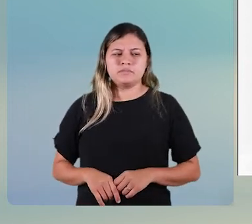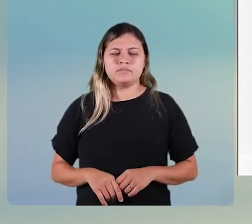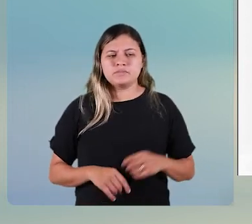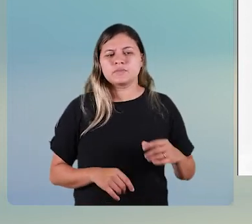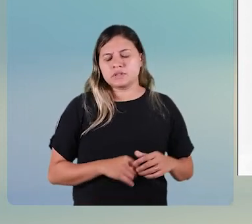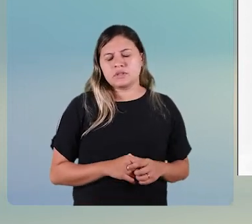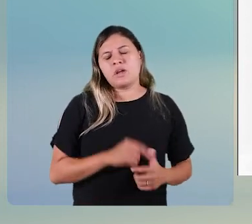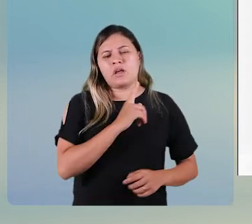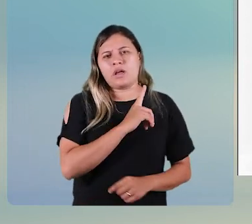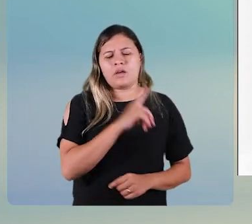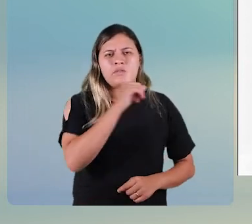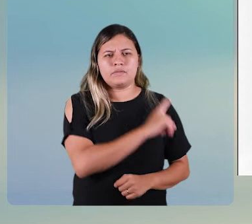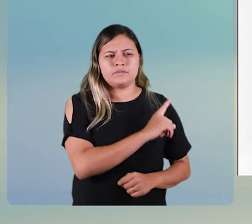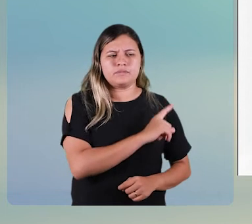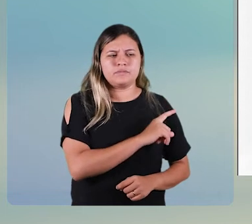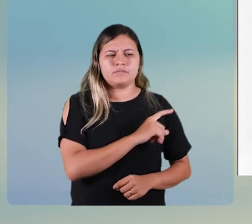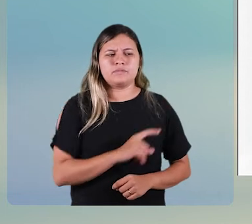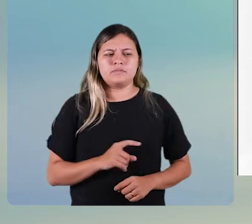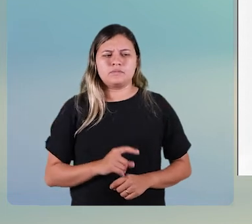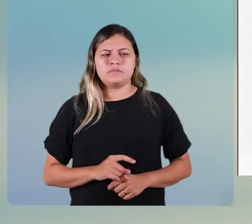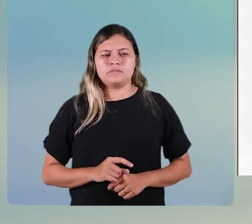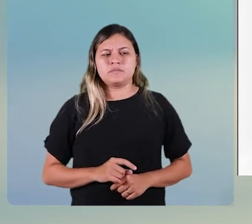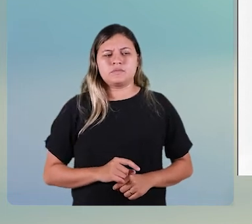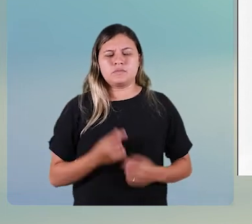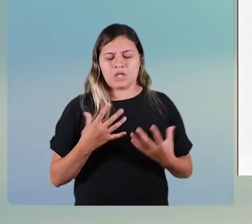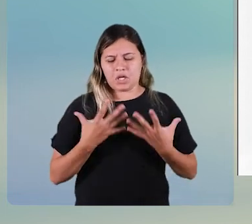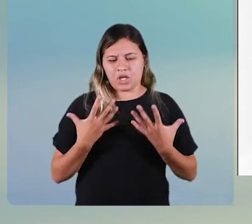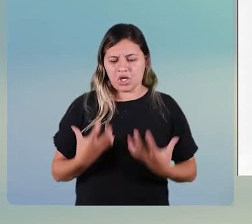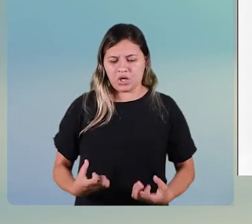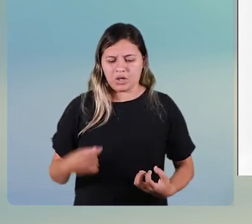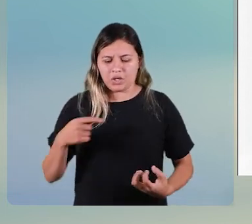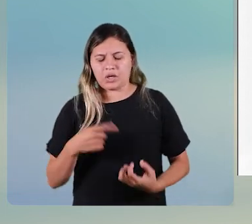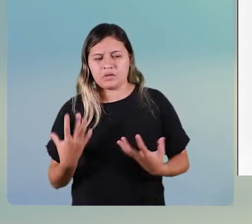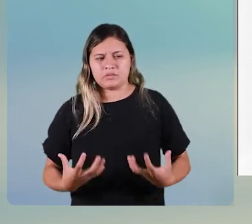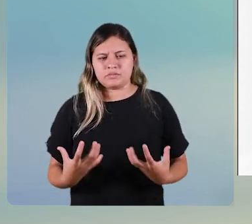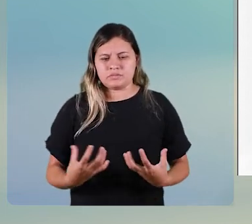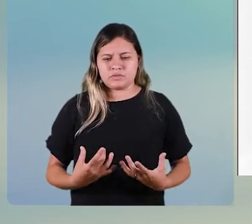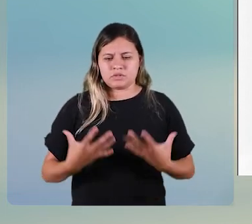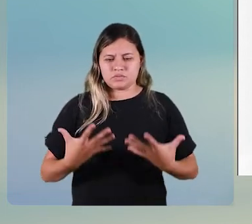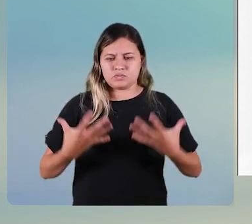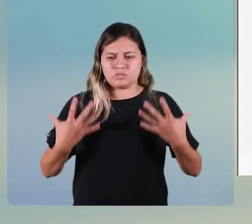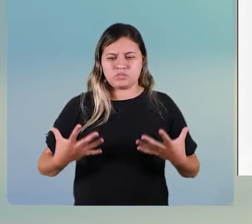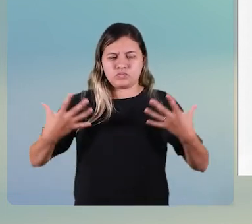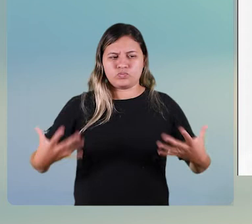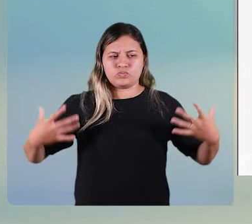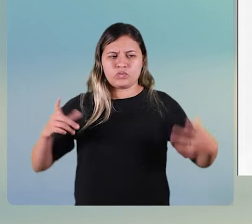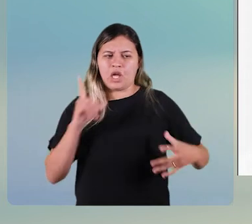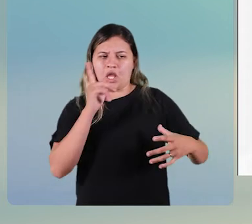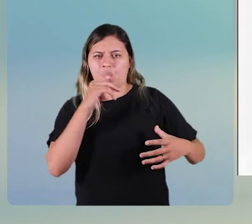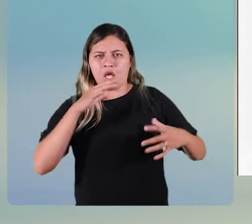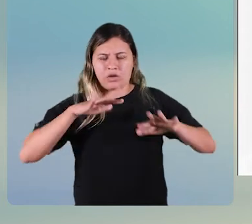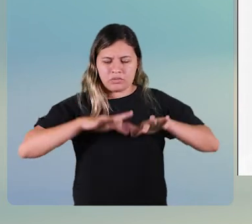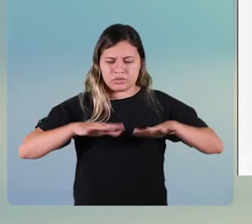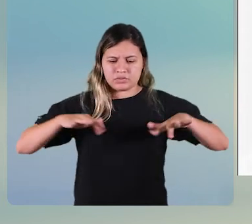núcleo, né, que vai se desintegrar, né? Que é instável, vai se desintegrar e vai liberar energia. Na segunda câmara, você tem água.